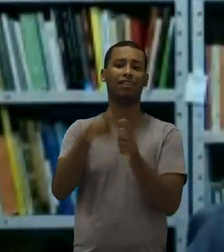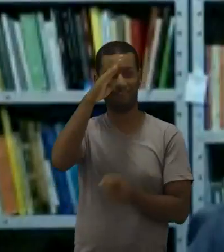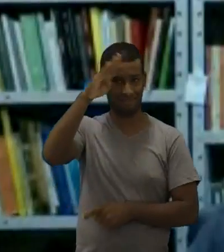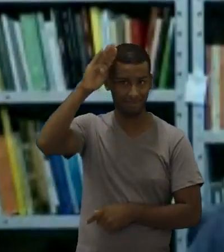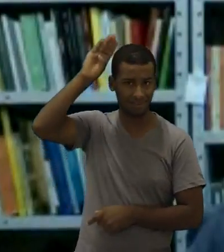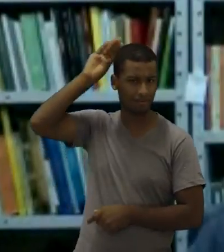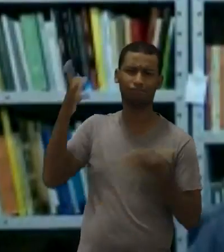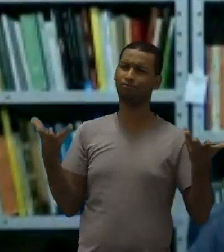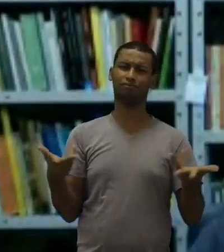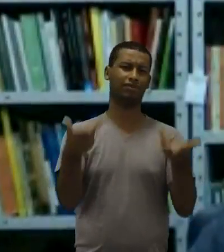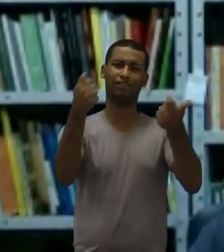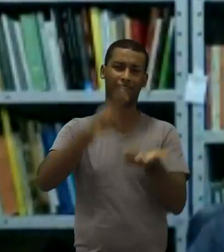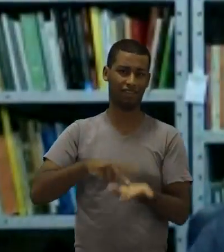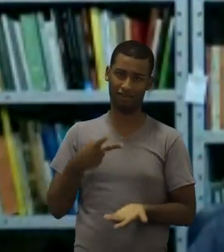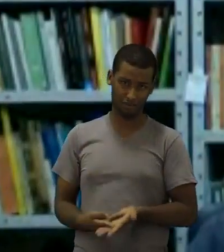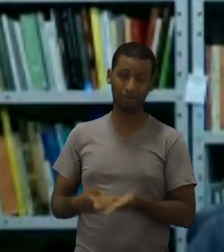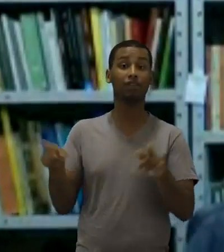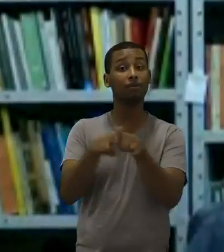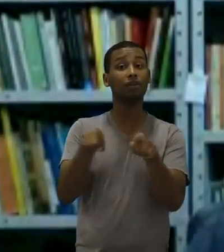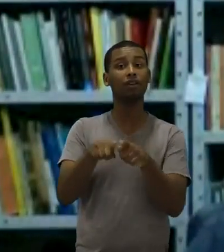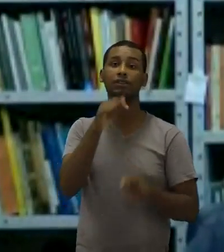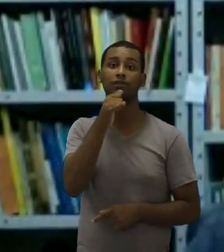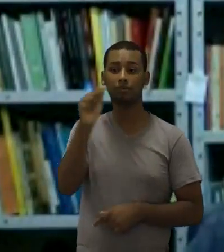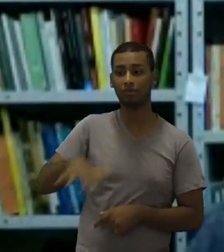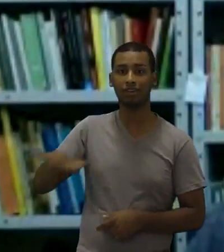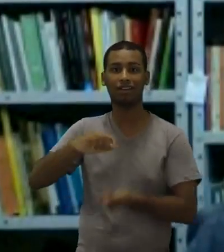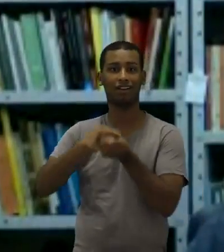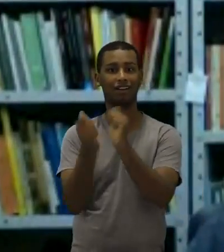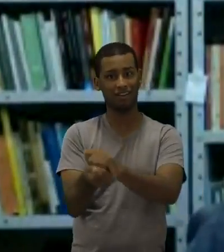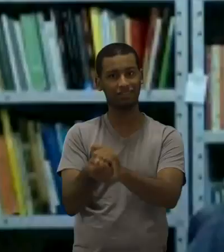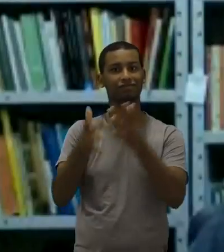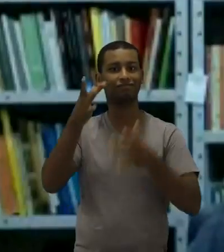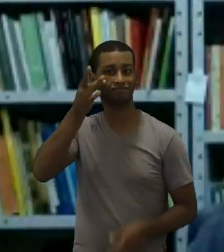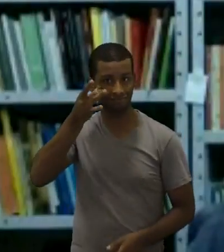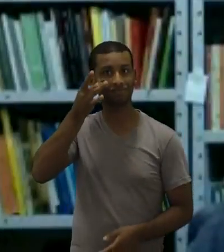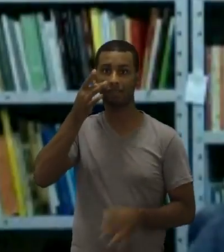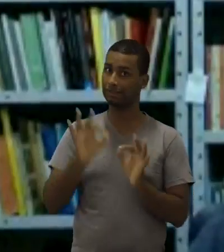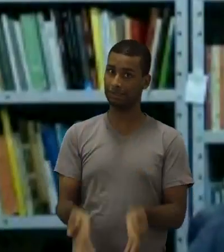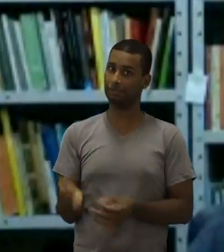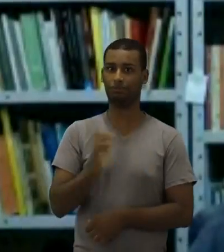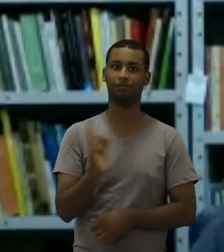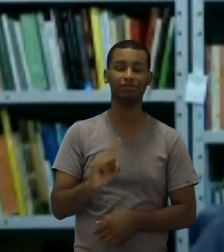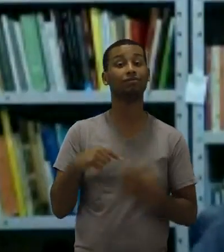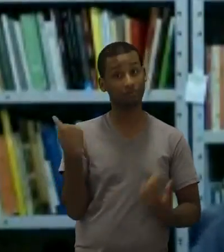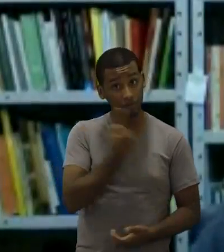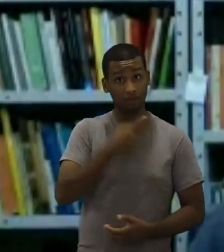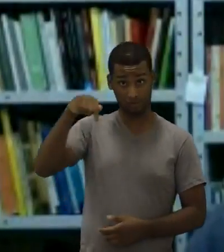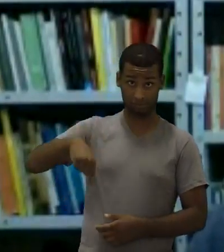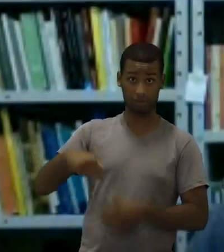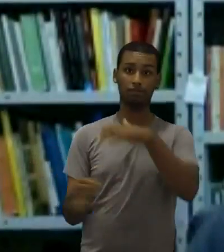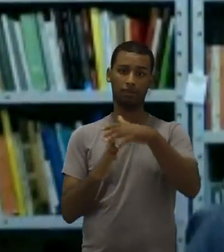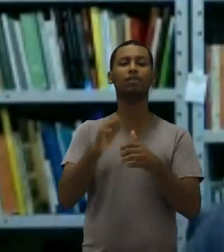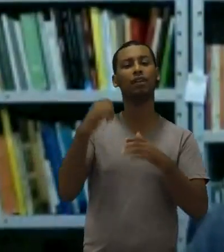complexas, acadêmicas, é uma excelente tradutora para, inclusive, coisas de arte ao vivo, que não é muito simples.